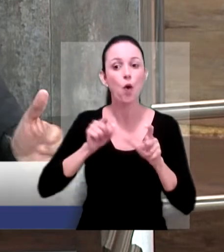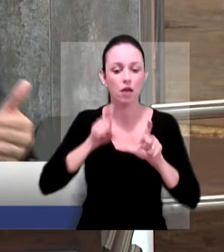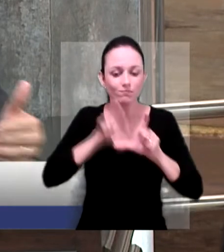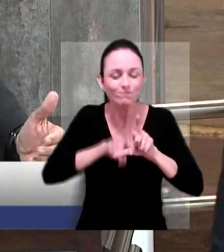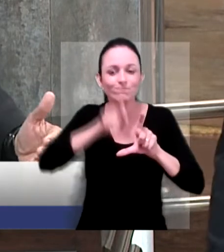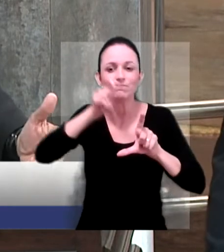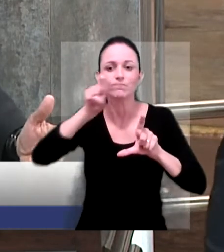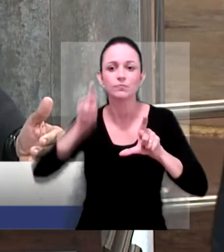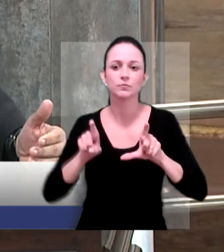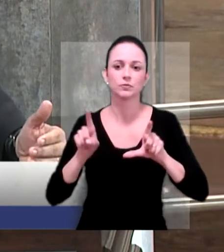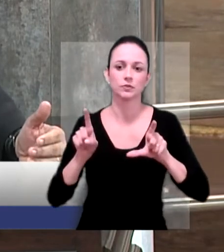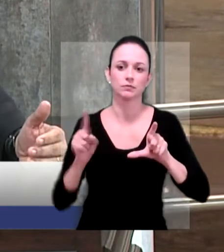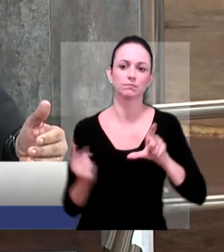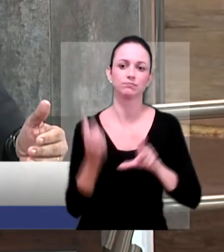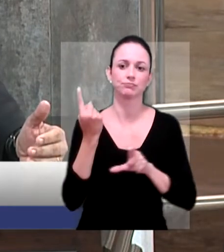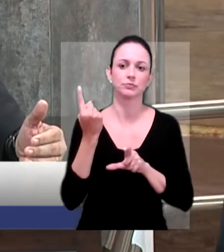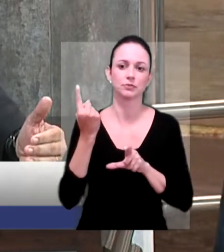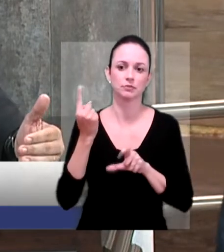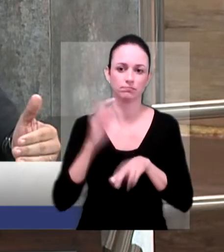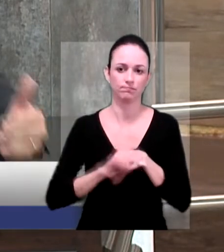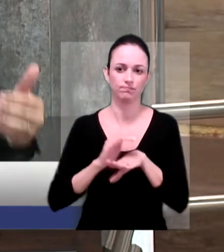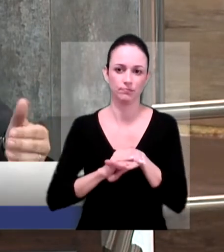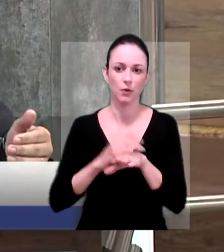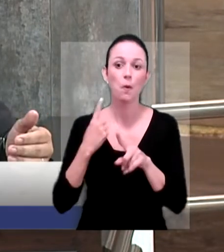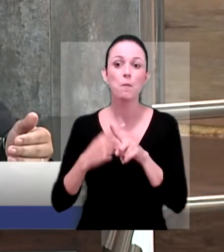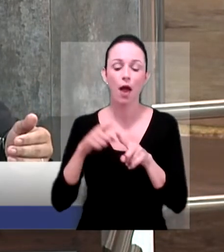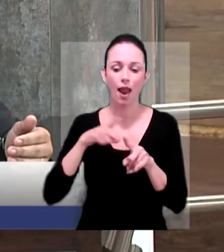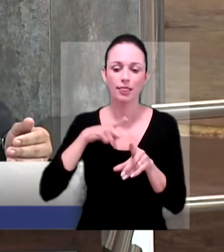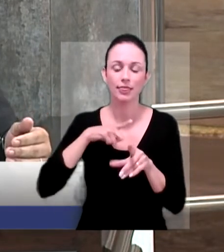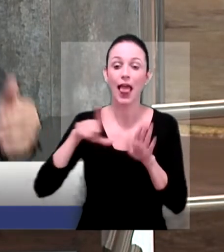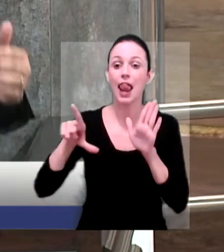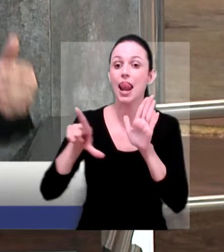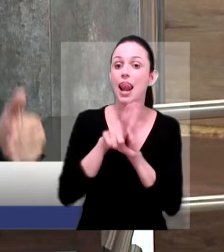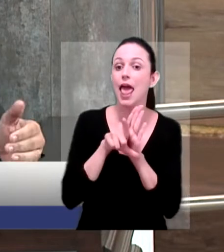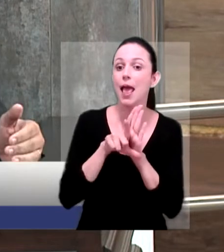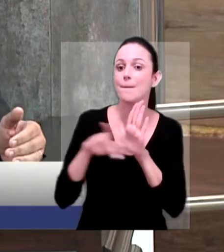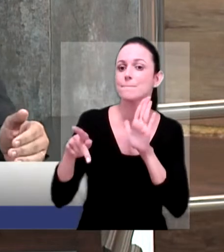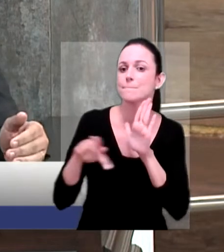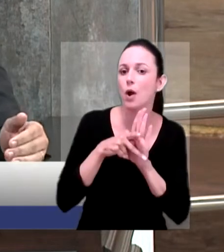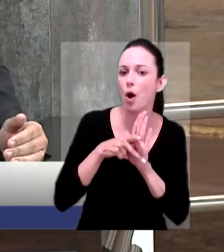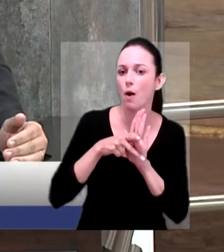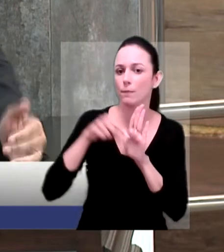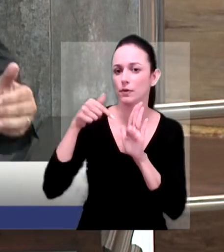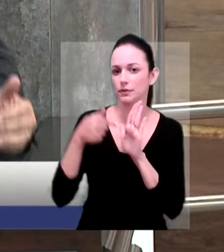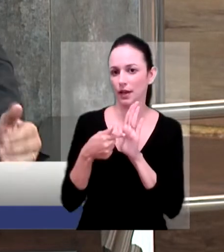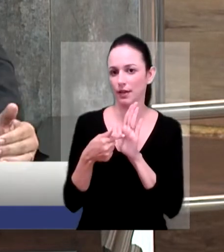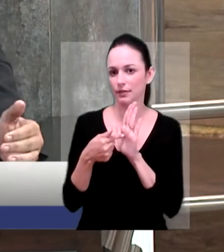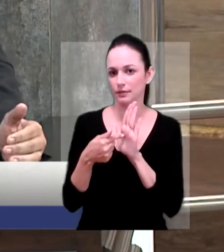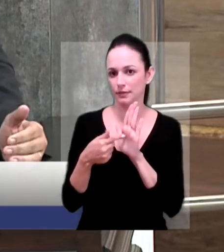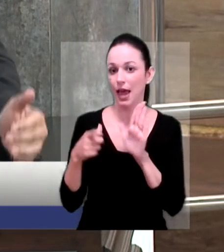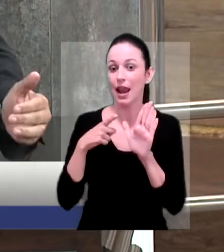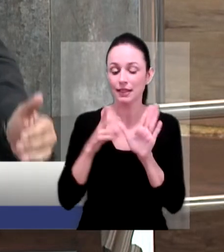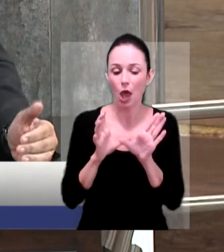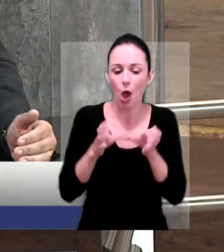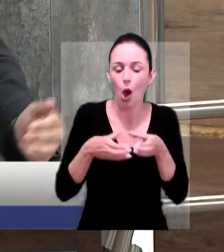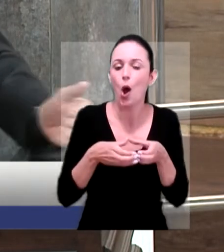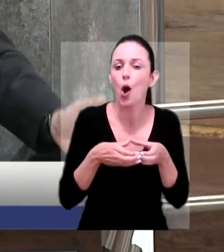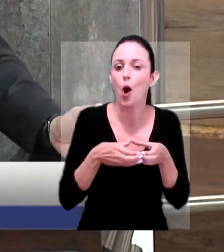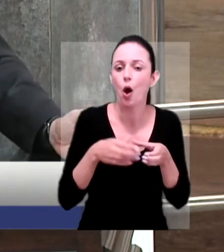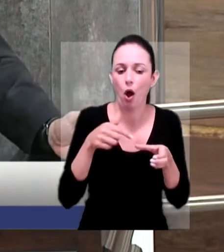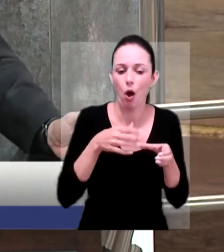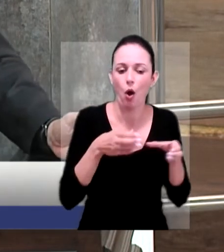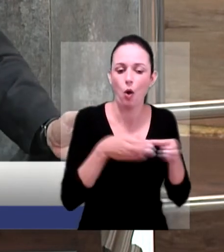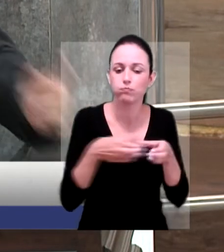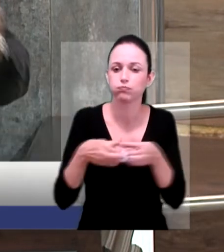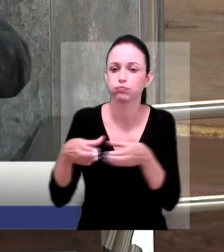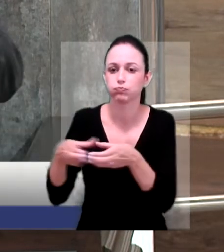é regida por leis da casa. Ela existe comissões que são extremamente importantes e garantem sua